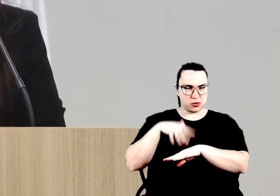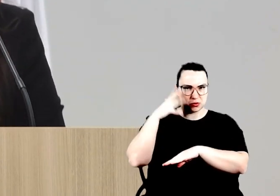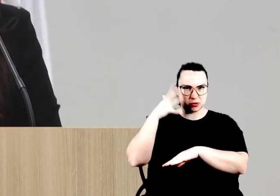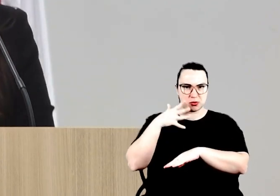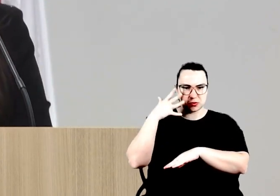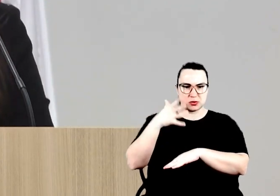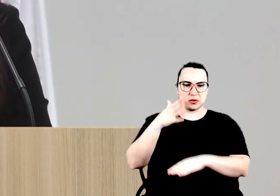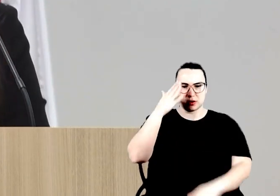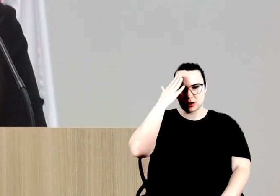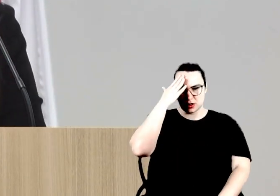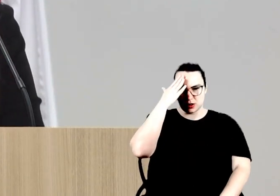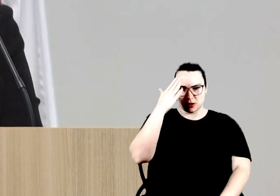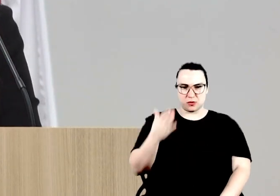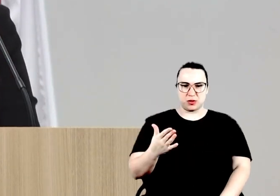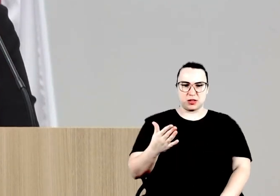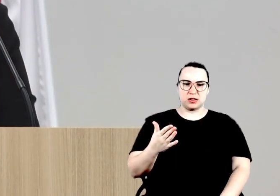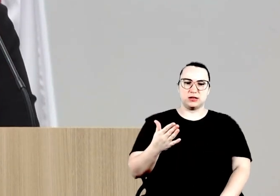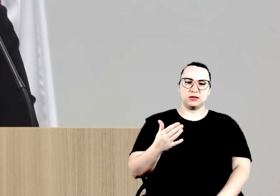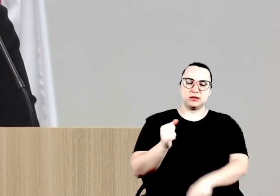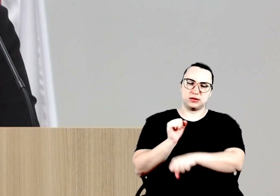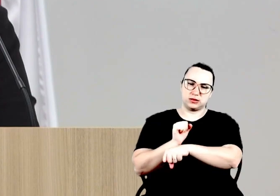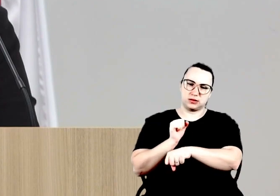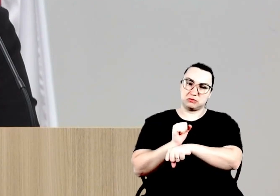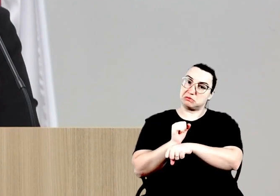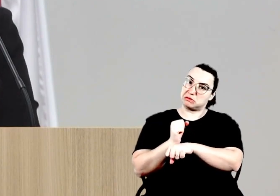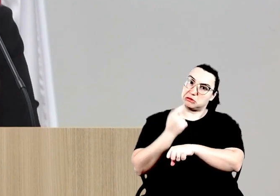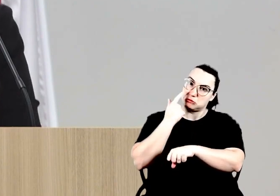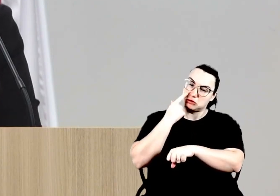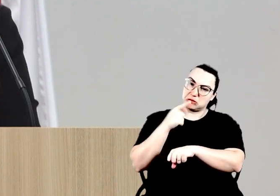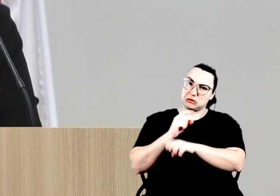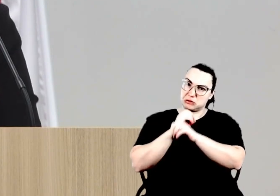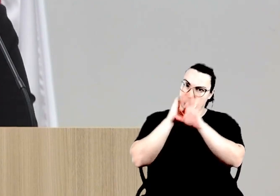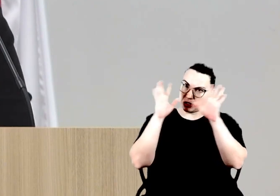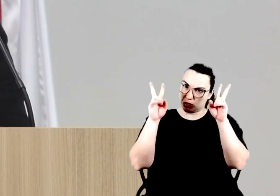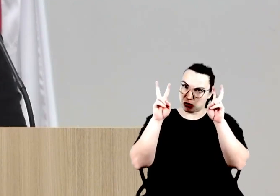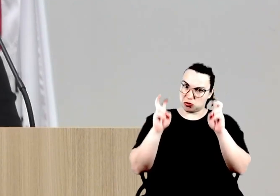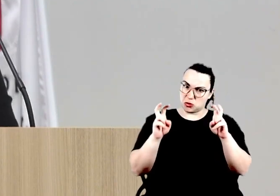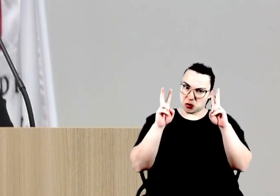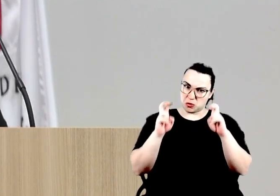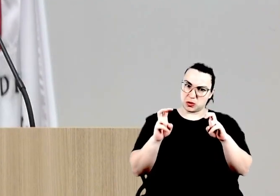obrigada. Espero que eu tenha esclarecido um pouco sobre a campanha, ainda que de forma breve.